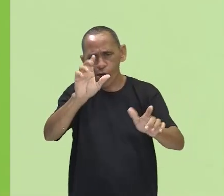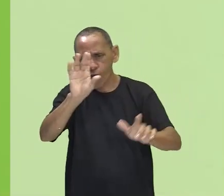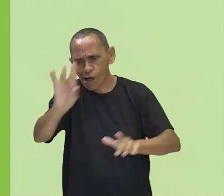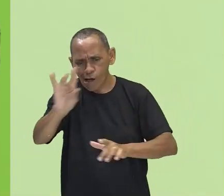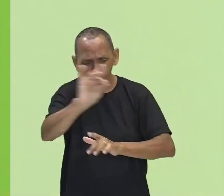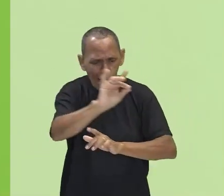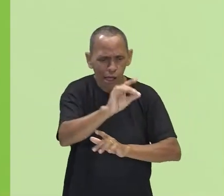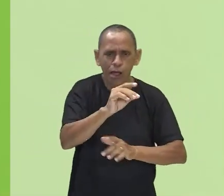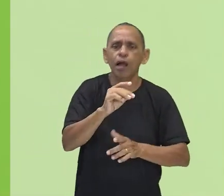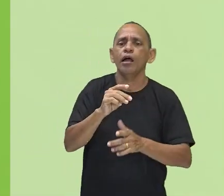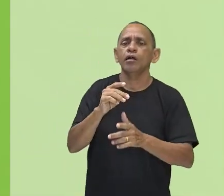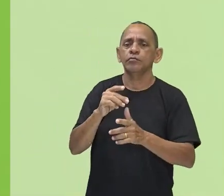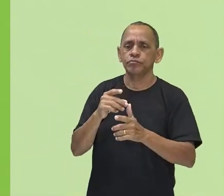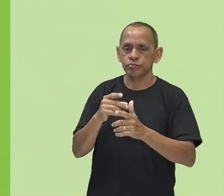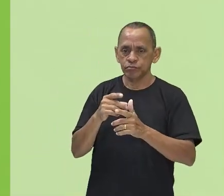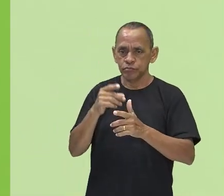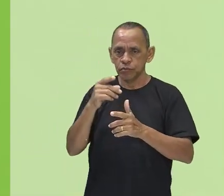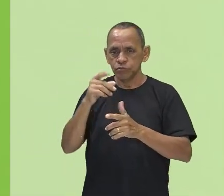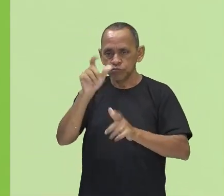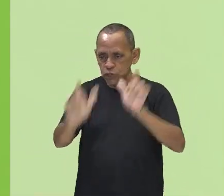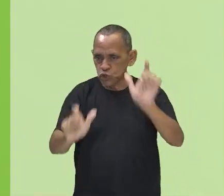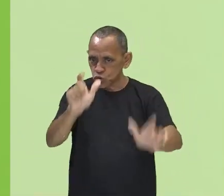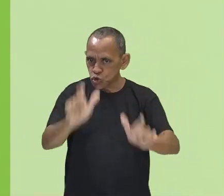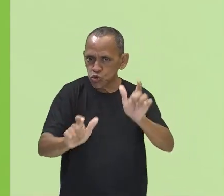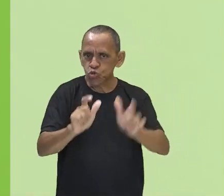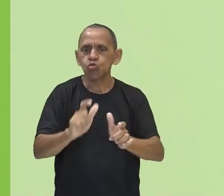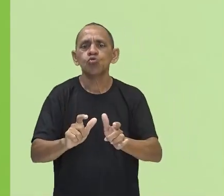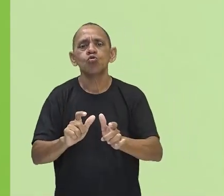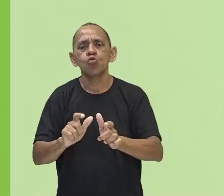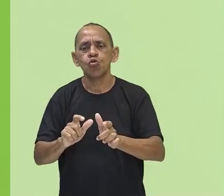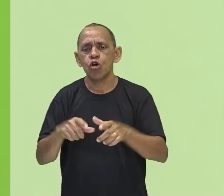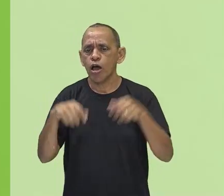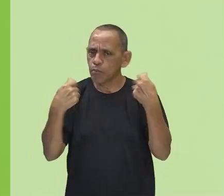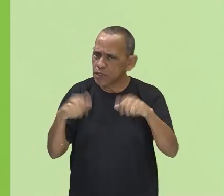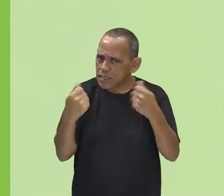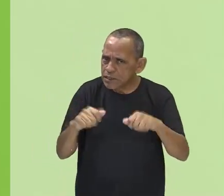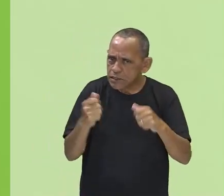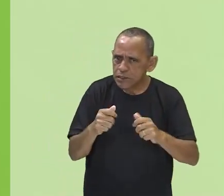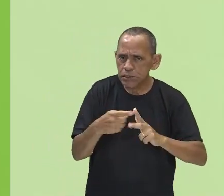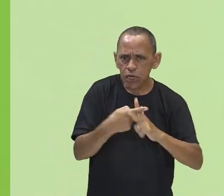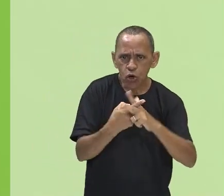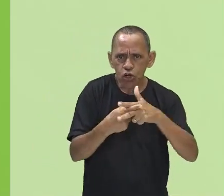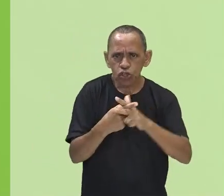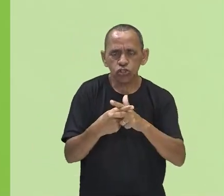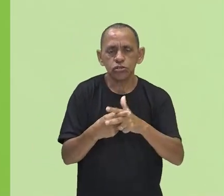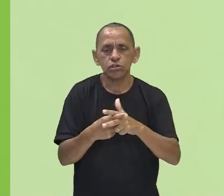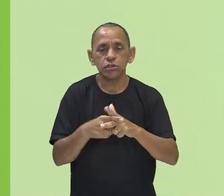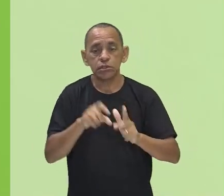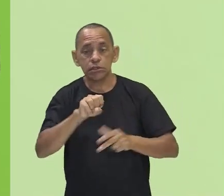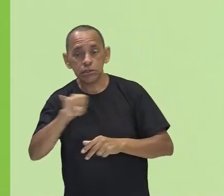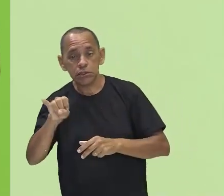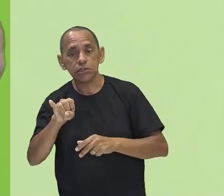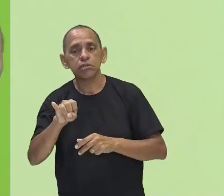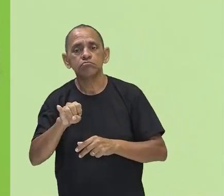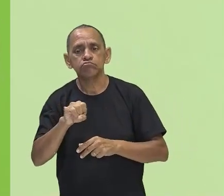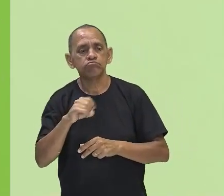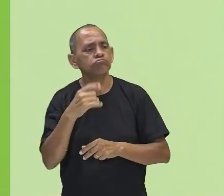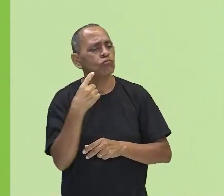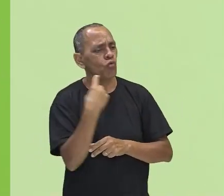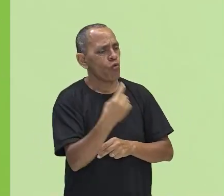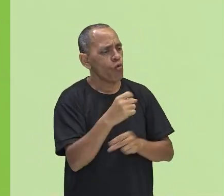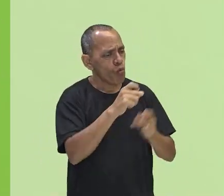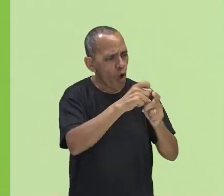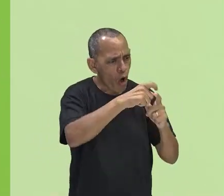desse objeto. Veja também, quando eu quero aumentar objetos, ver objetos com uma maior nitidez, aí eu preciso usar uma